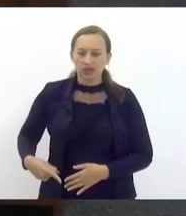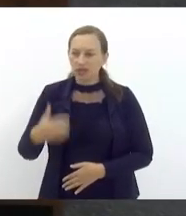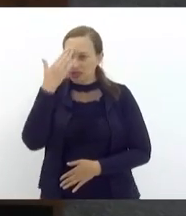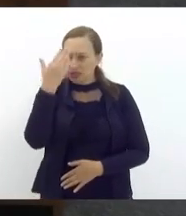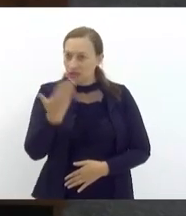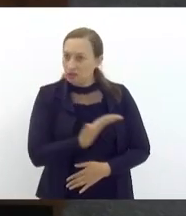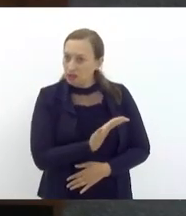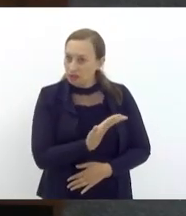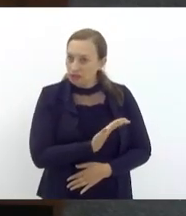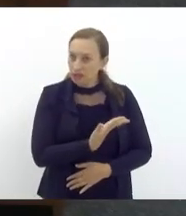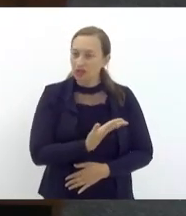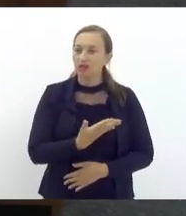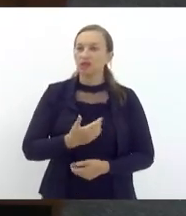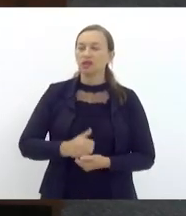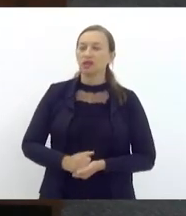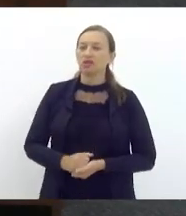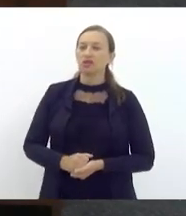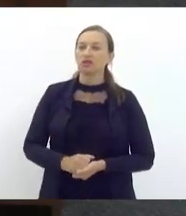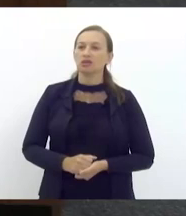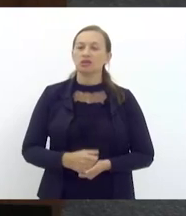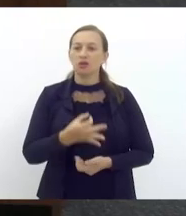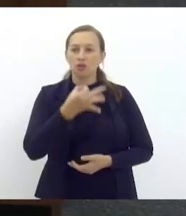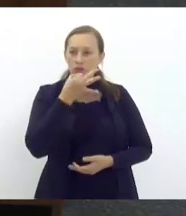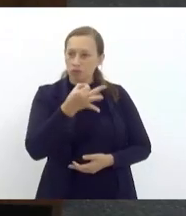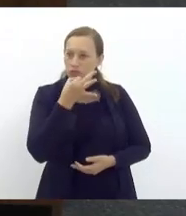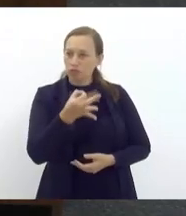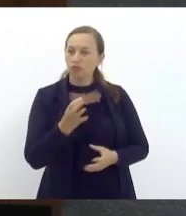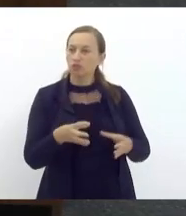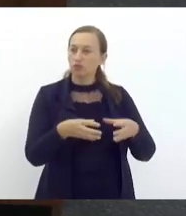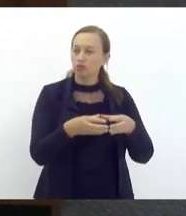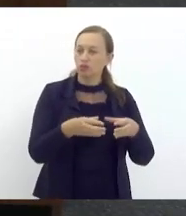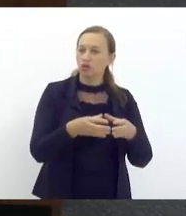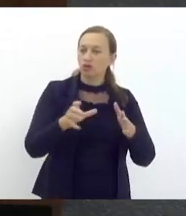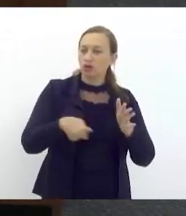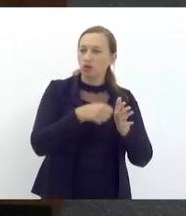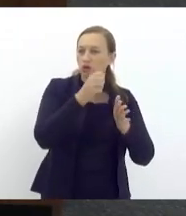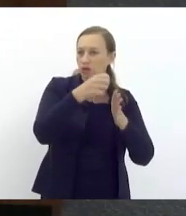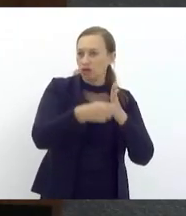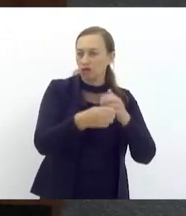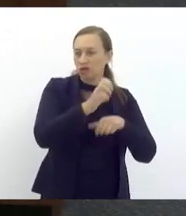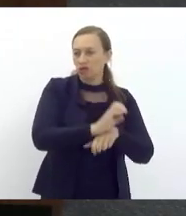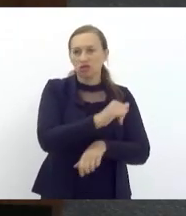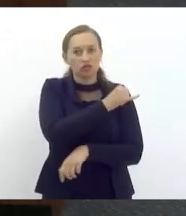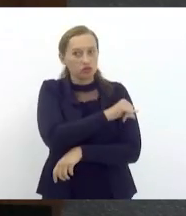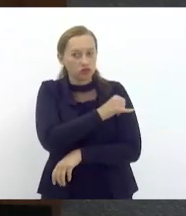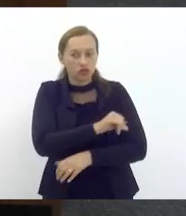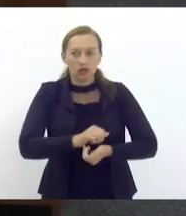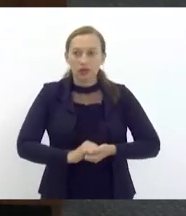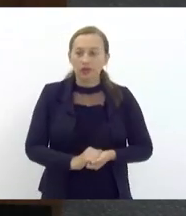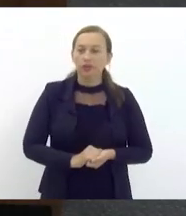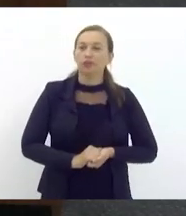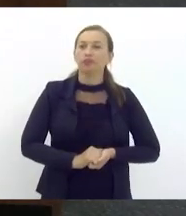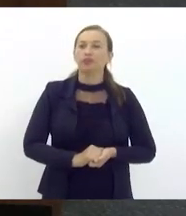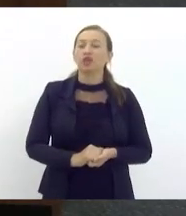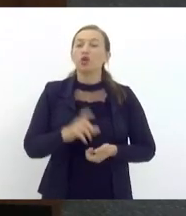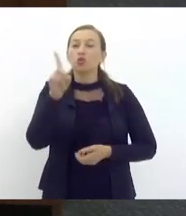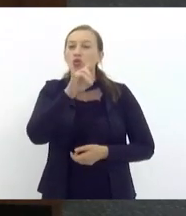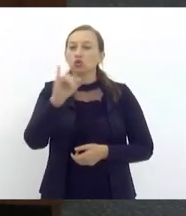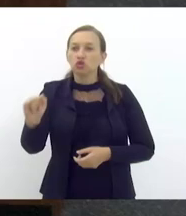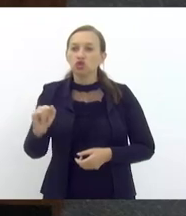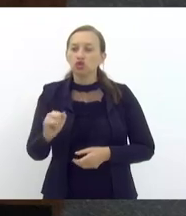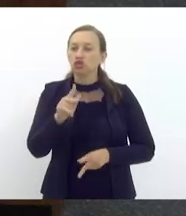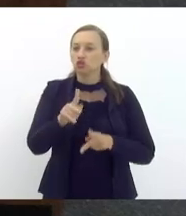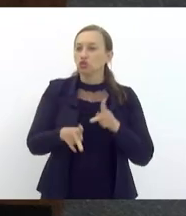proferiram parecer nas comissões colocar no calendário do Estado do Rio de Janeiro incluindo o nosso calendário né o dia